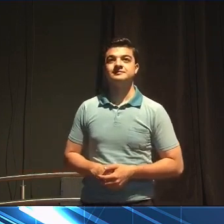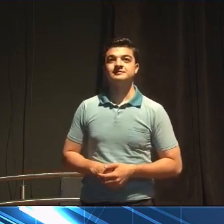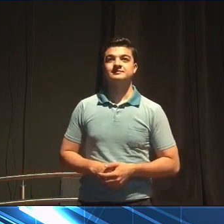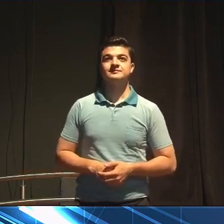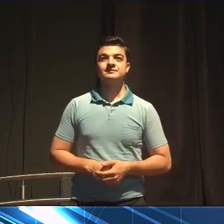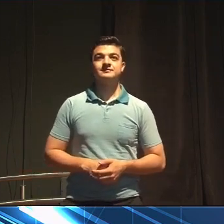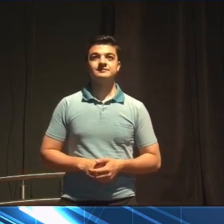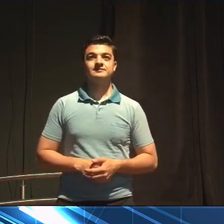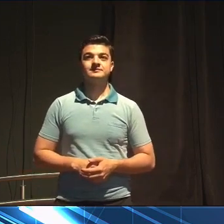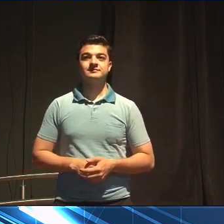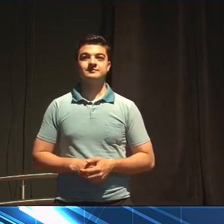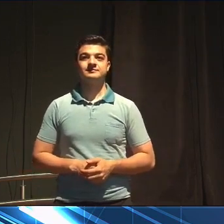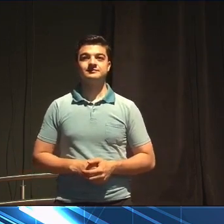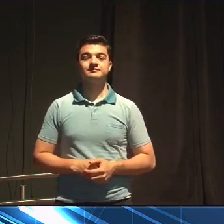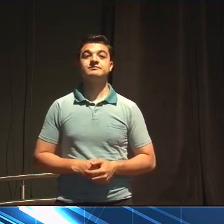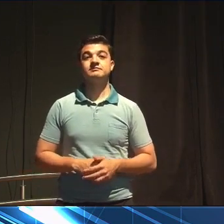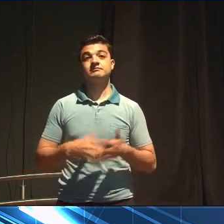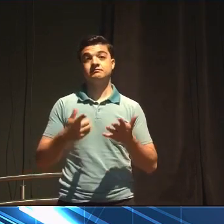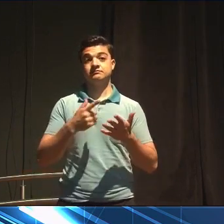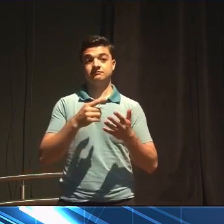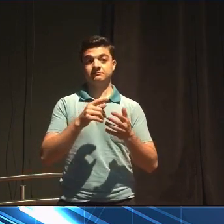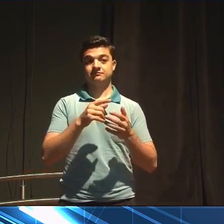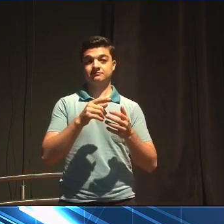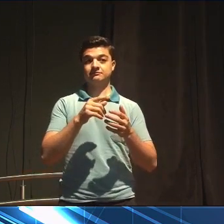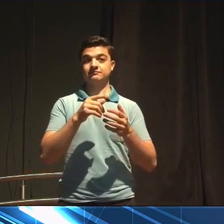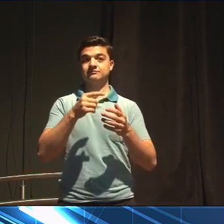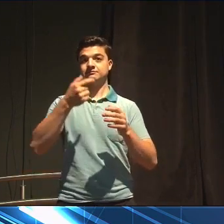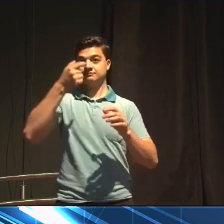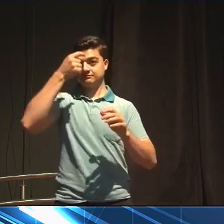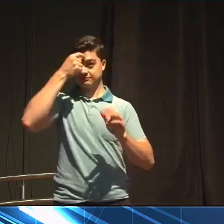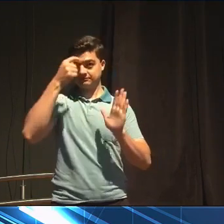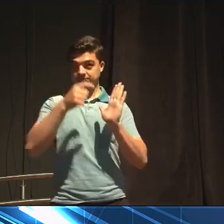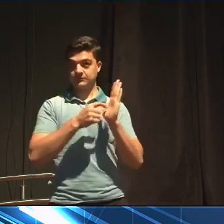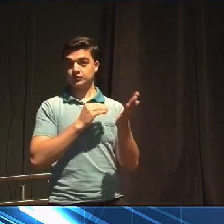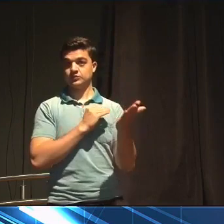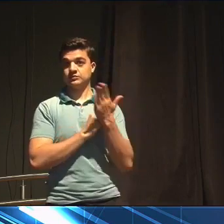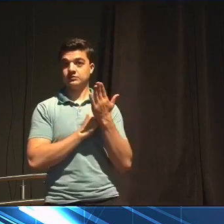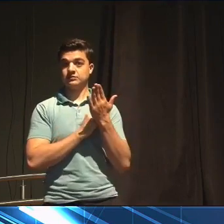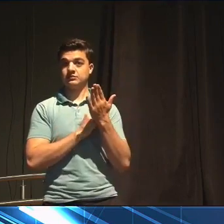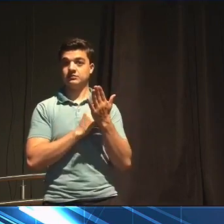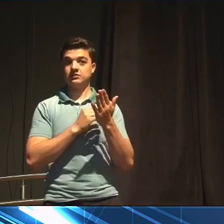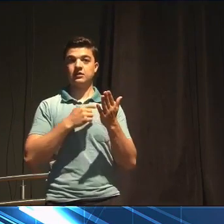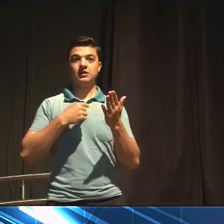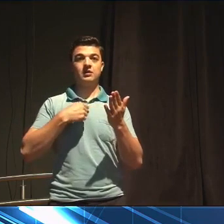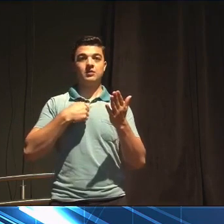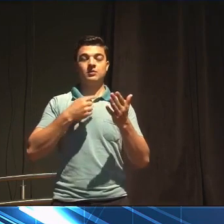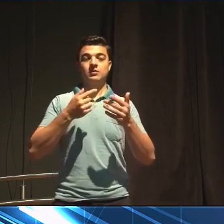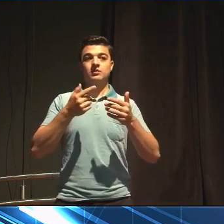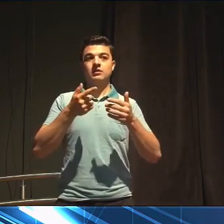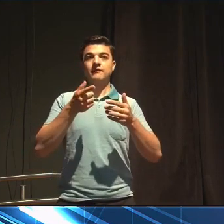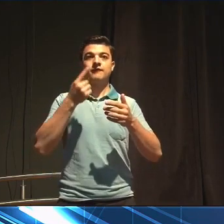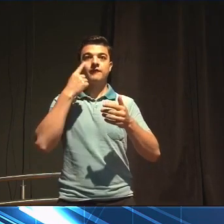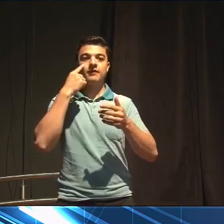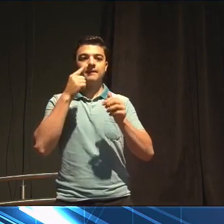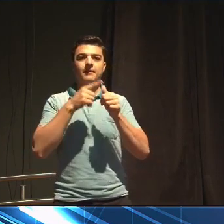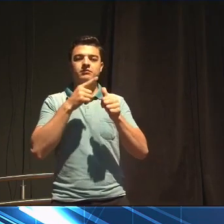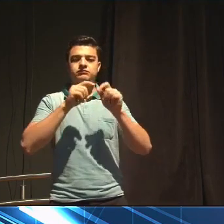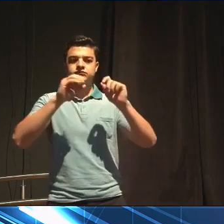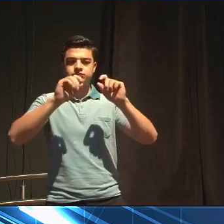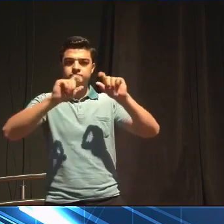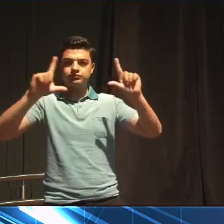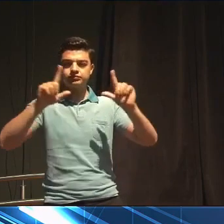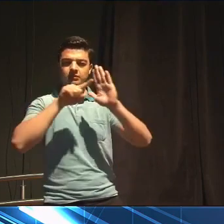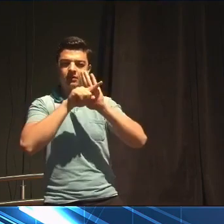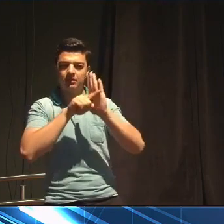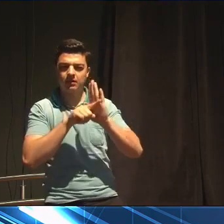quais são os assets que você vai utilizar, sem ter que ficar pegando versão anterior e tendo retrabalho.